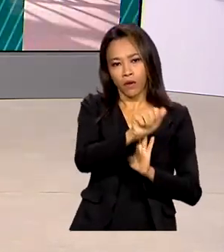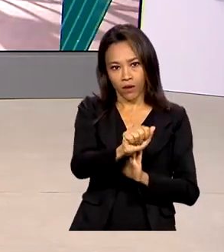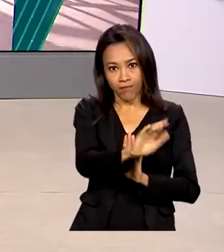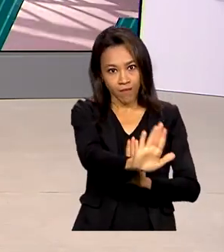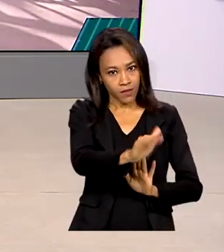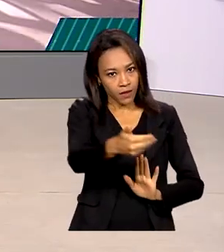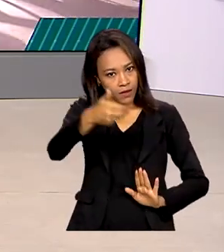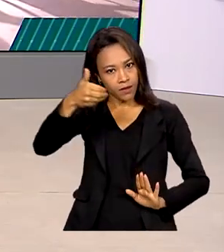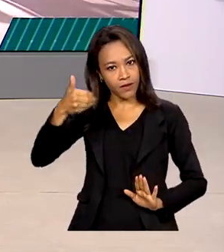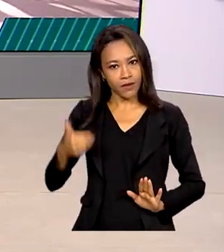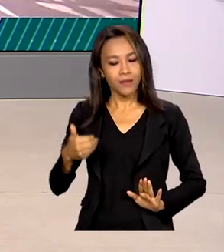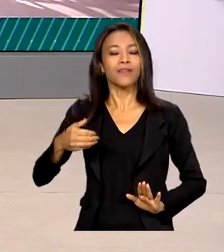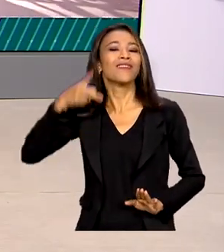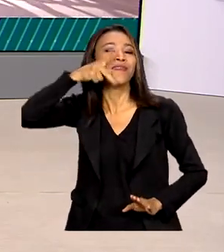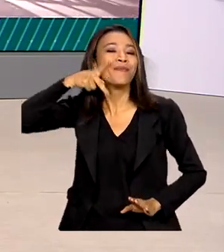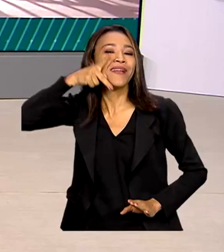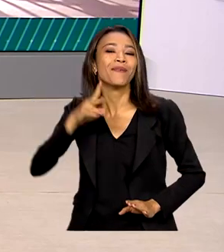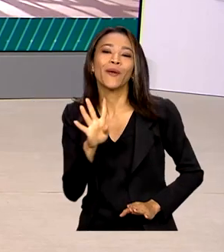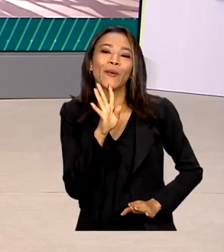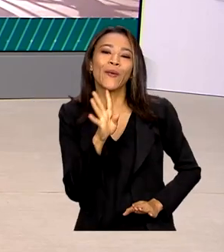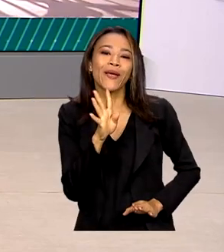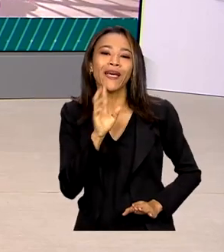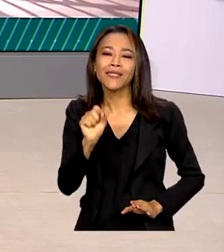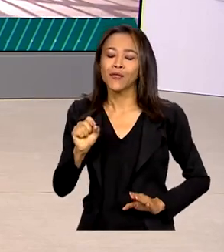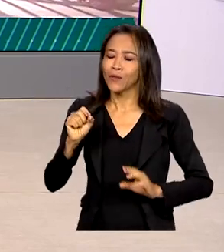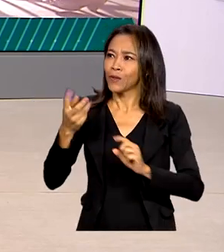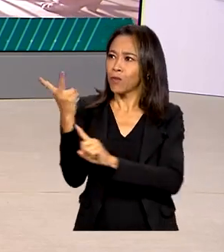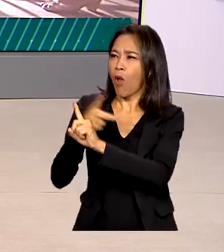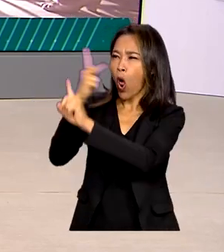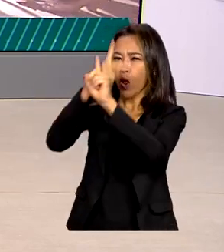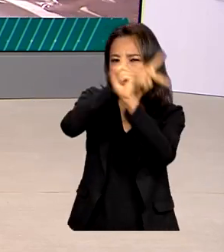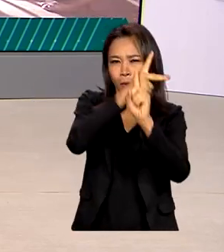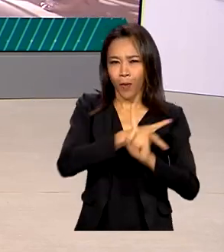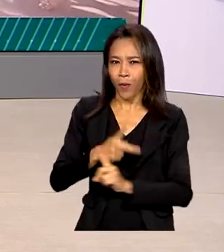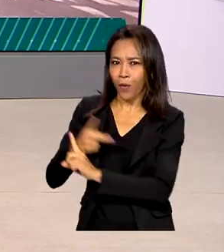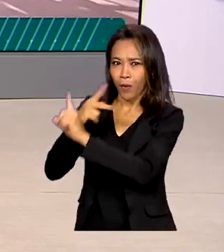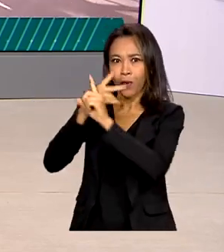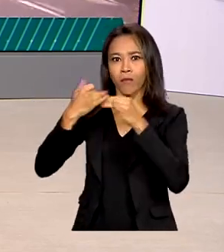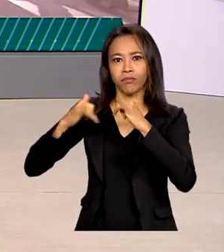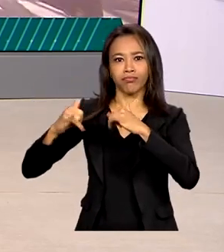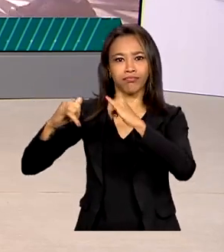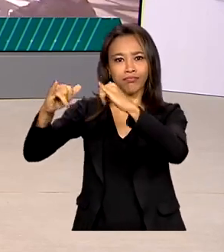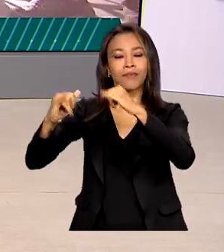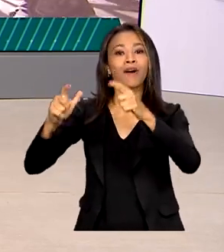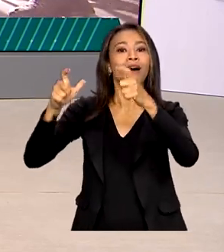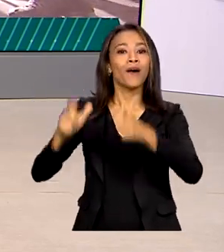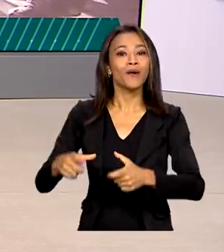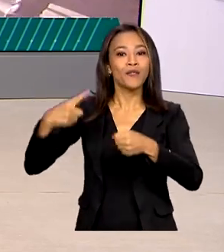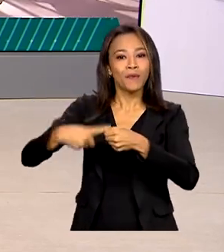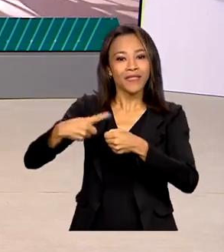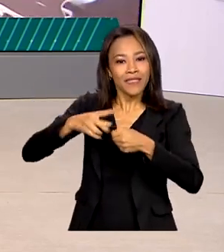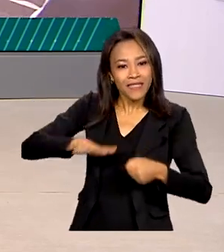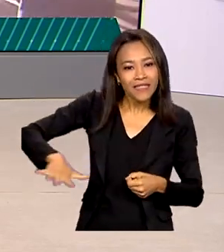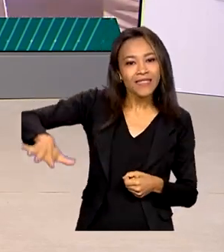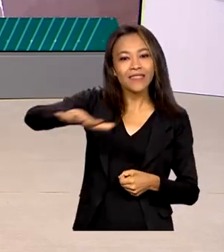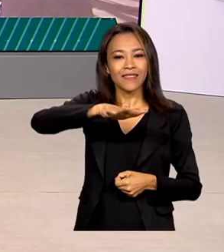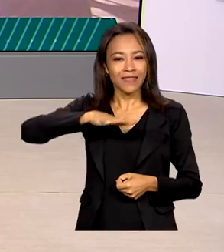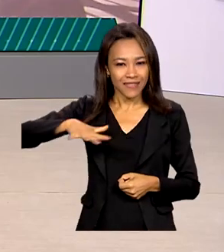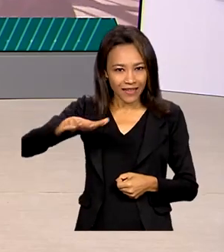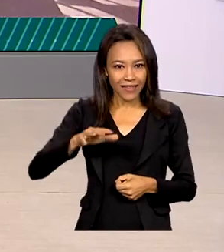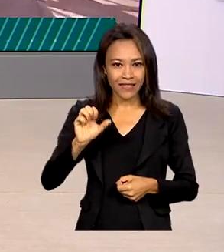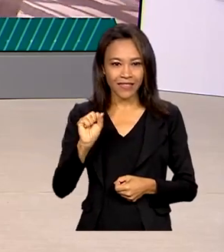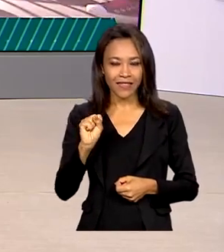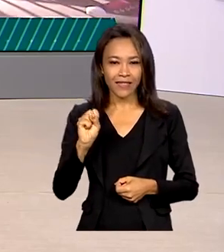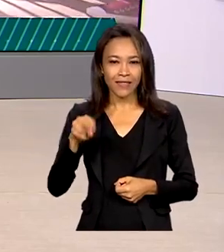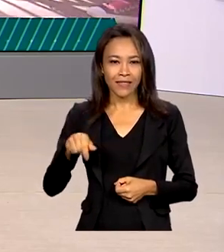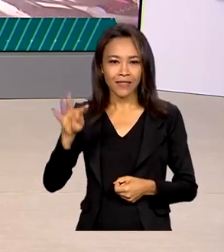Mas antes, na Paraíba, conhece o Complexo de Energias Eólica e Solar, na região de Santa Luzia. E é para lá que vamos, ao vivo,